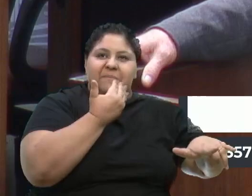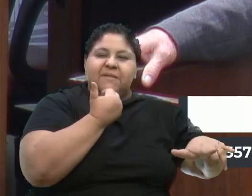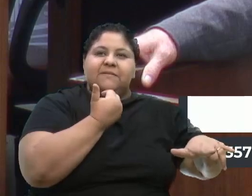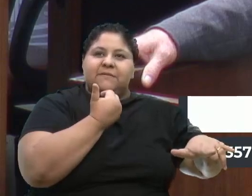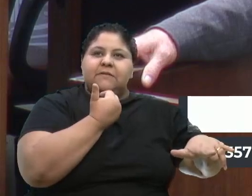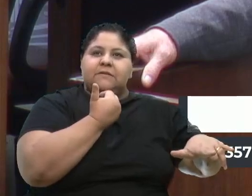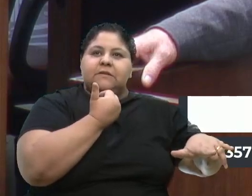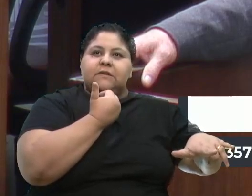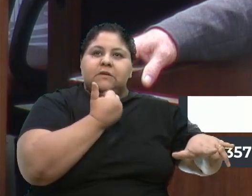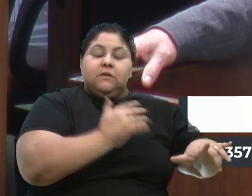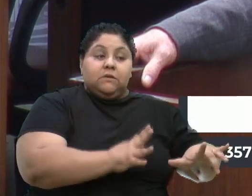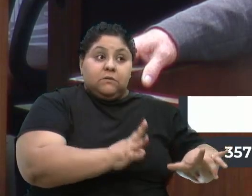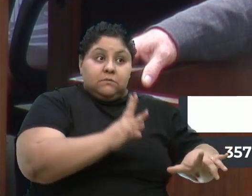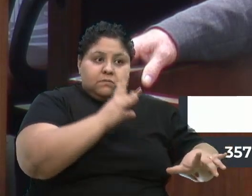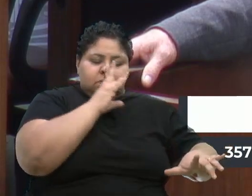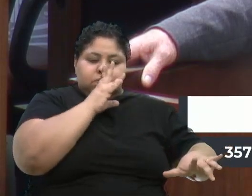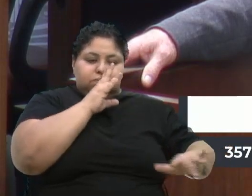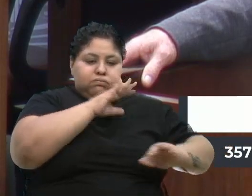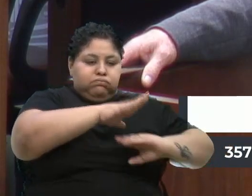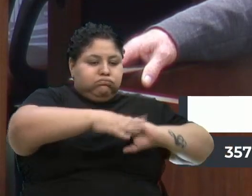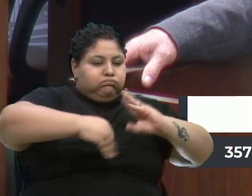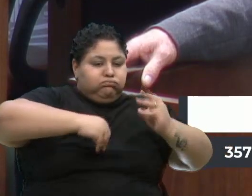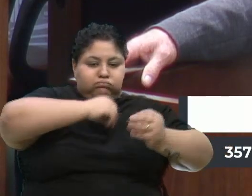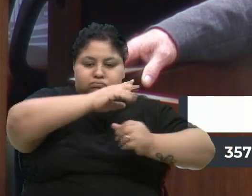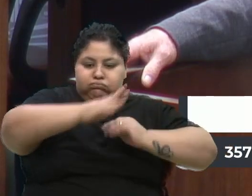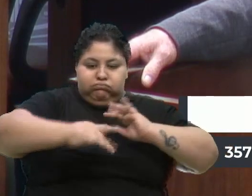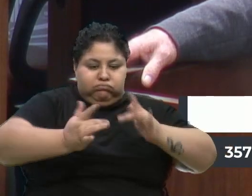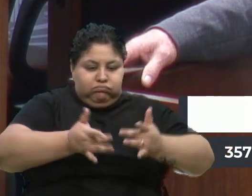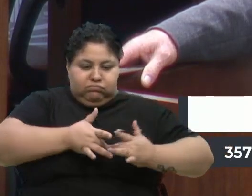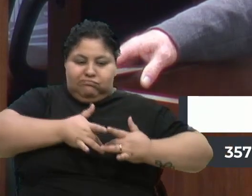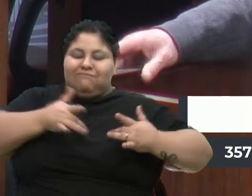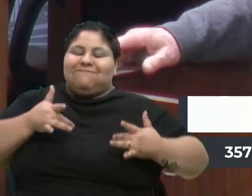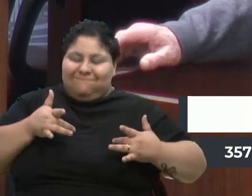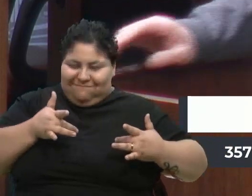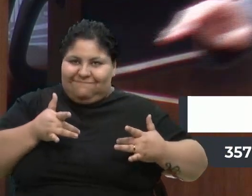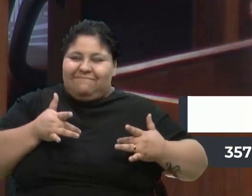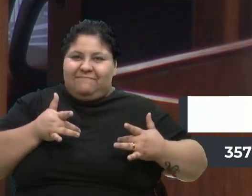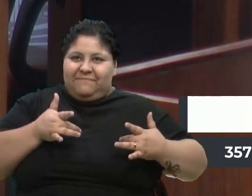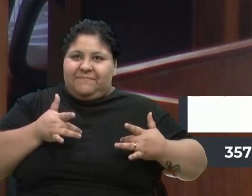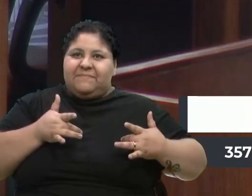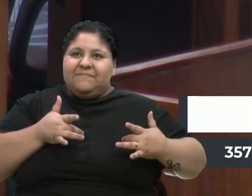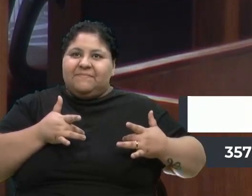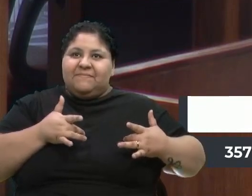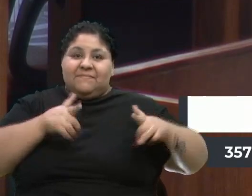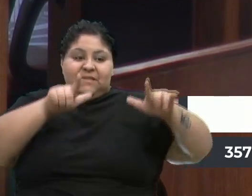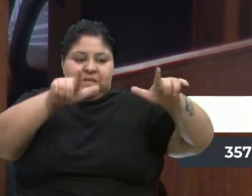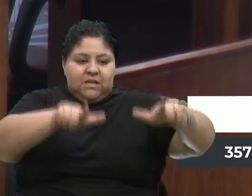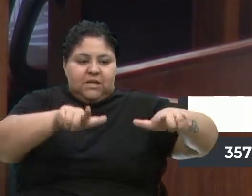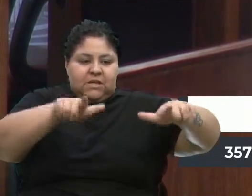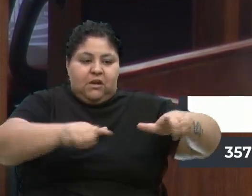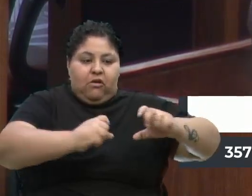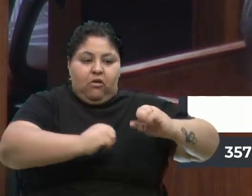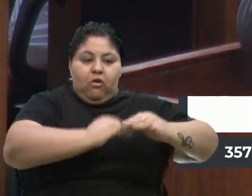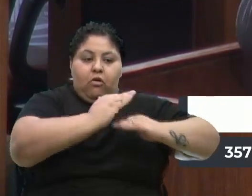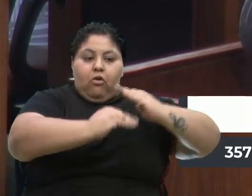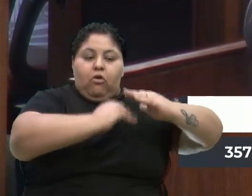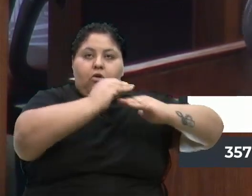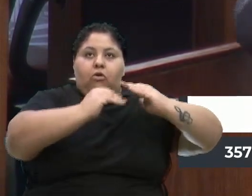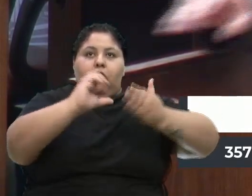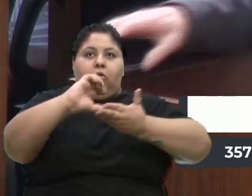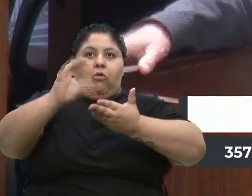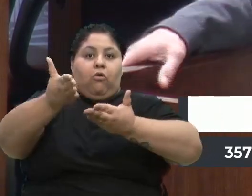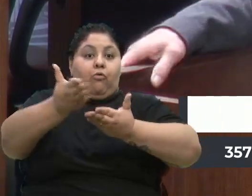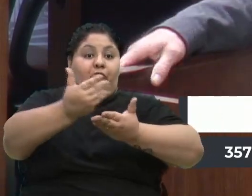É impressionante o envolvimento do voluntariado. Essa ala foi construída com financiamento